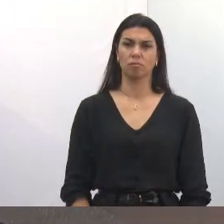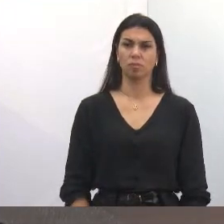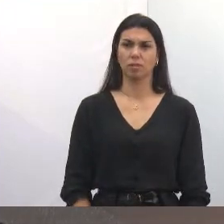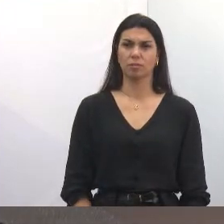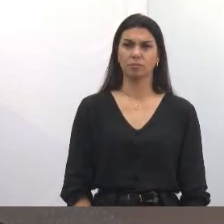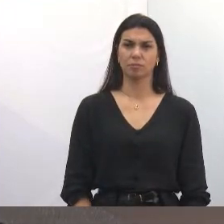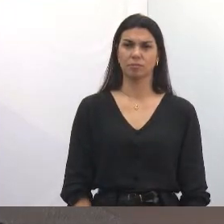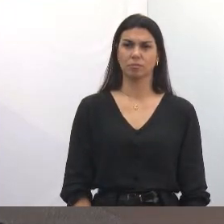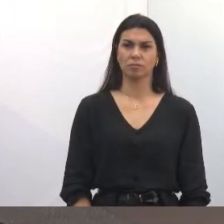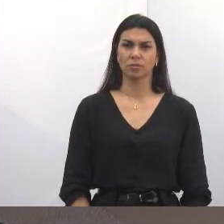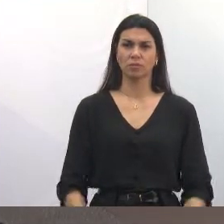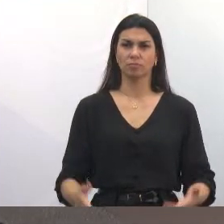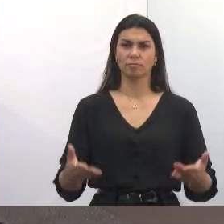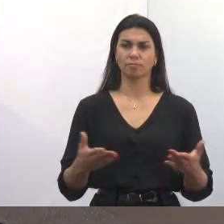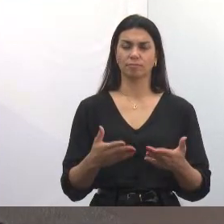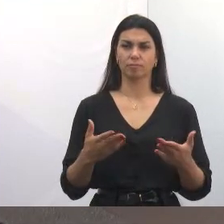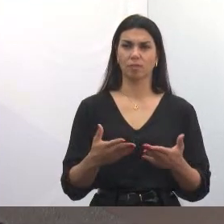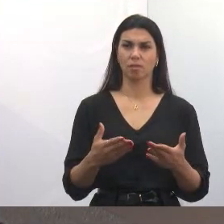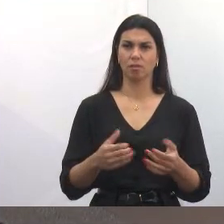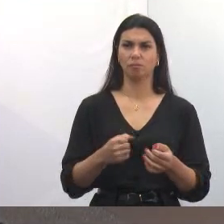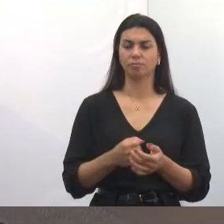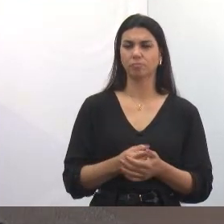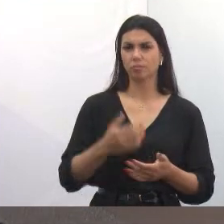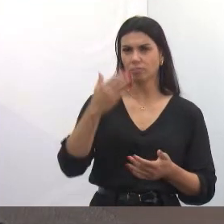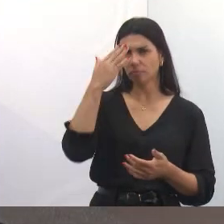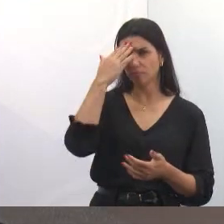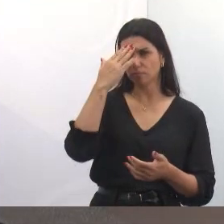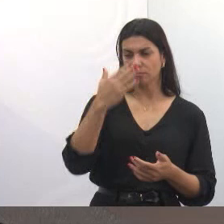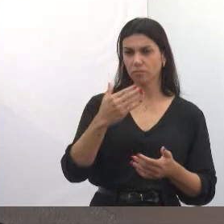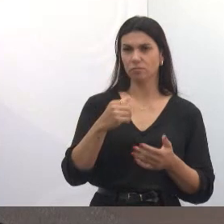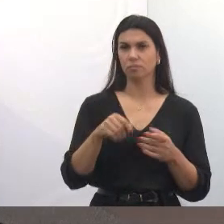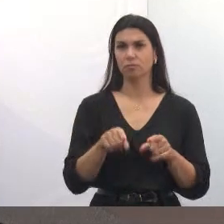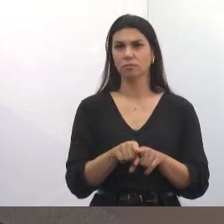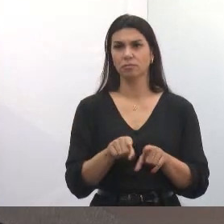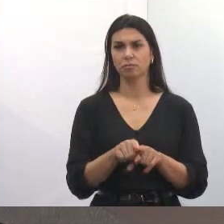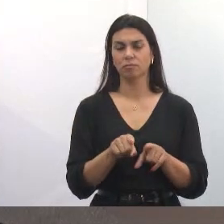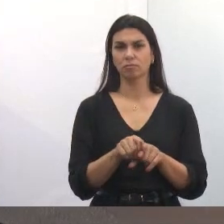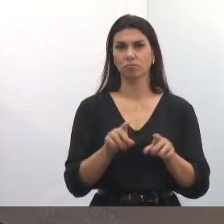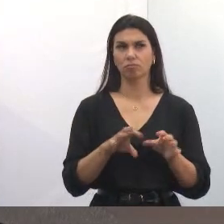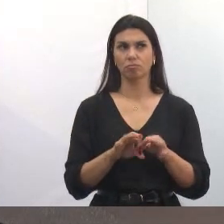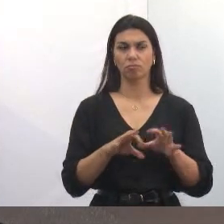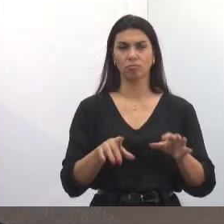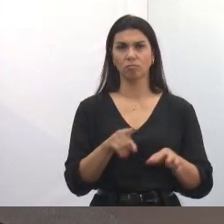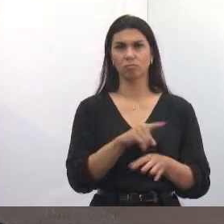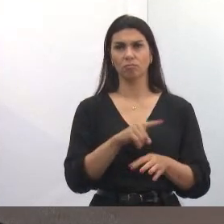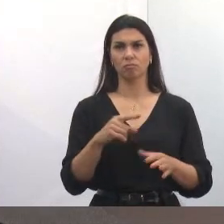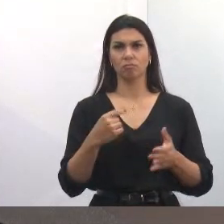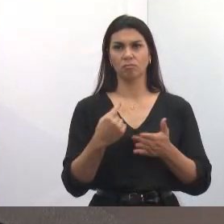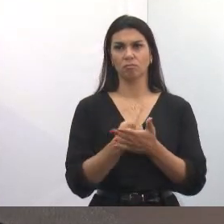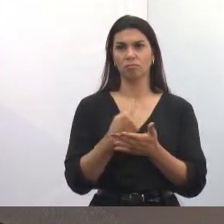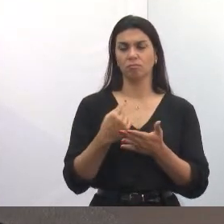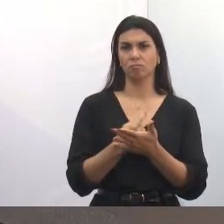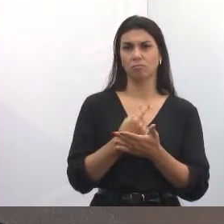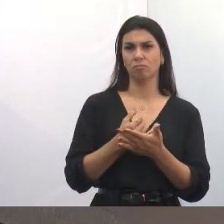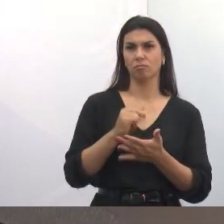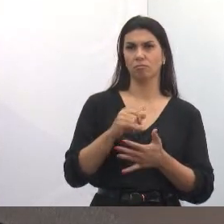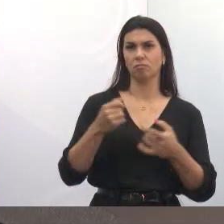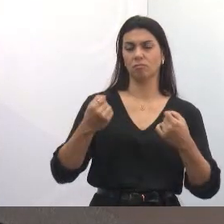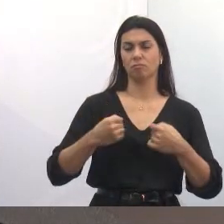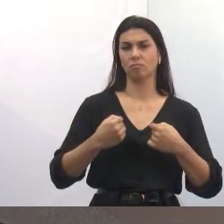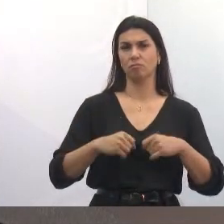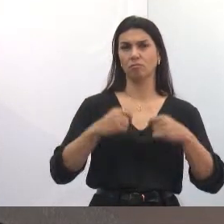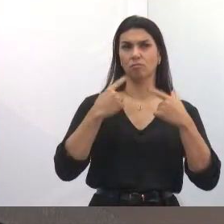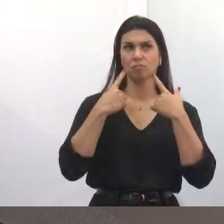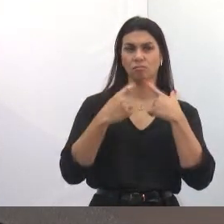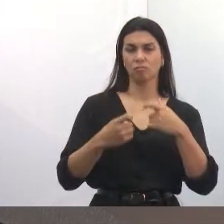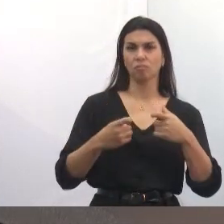Sem mais, para o momento, registro os votos de estima e consideração, colocando-nos à disposição para quaisquer esclarecimento que se faça